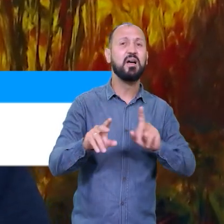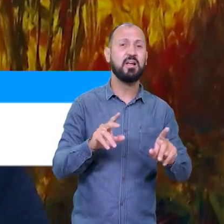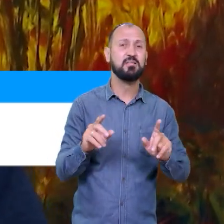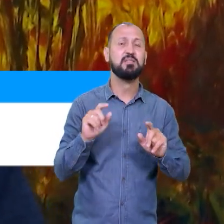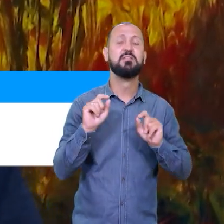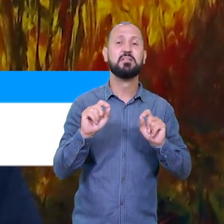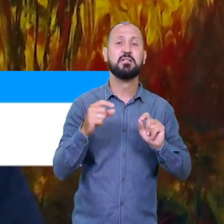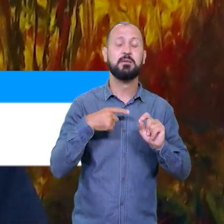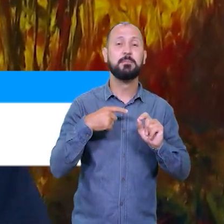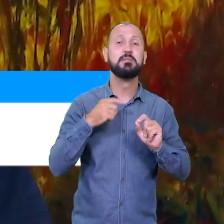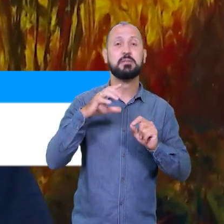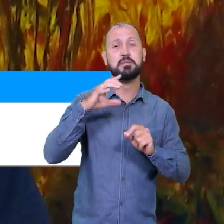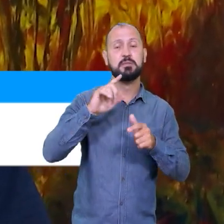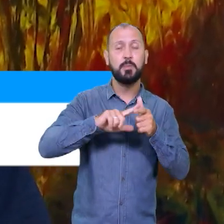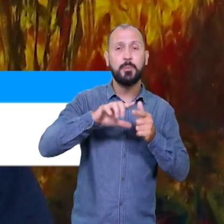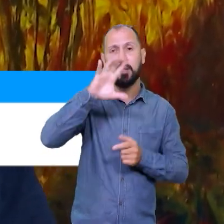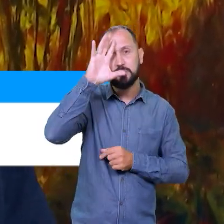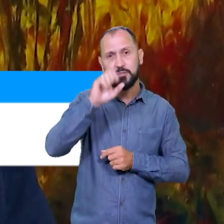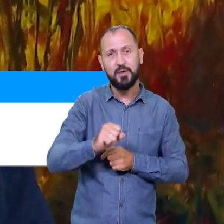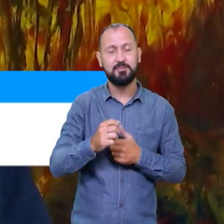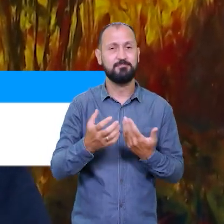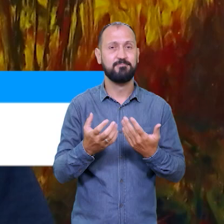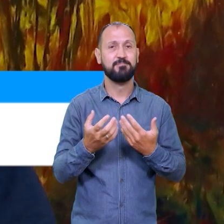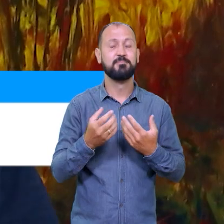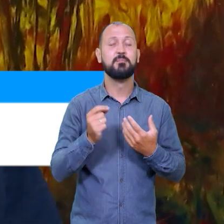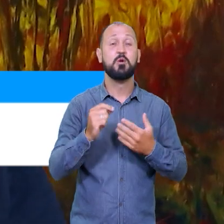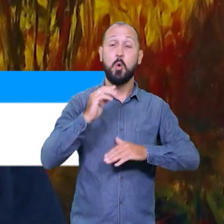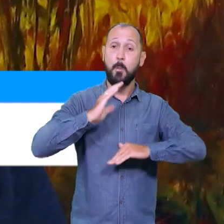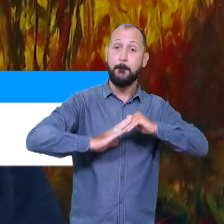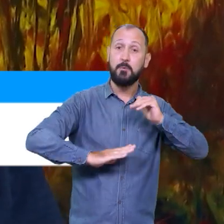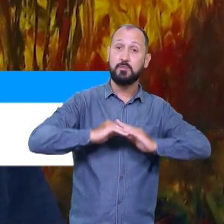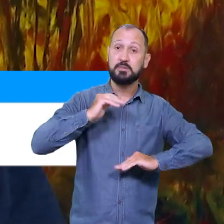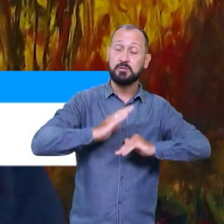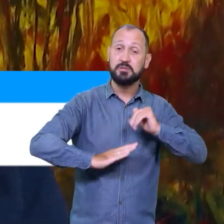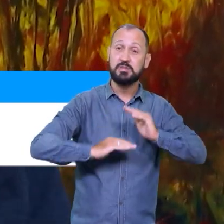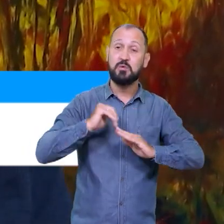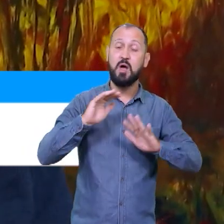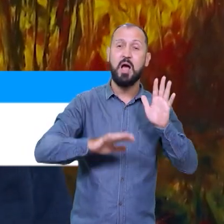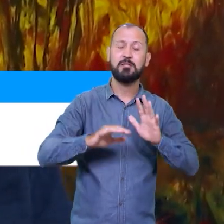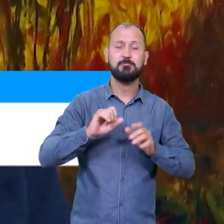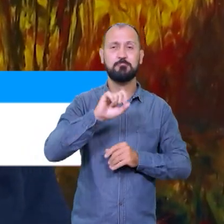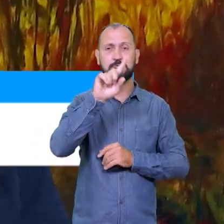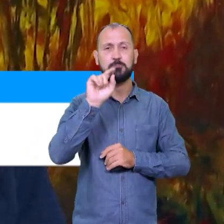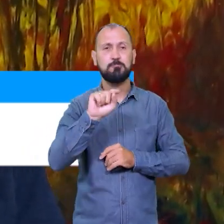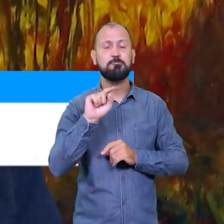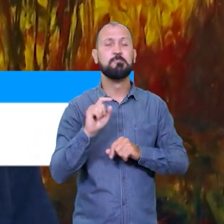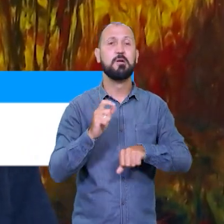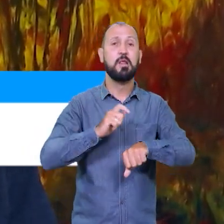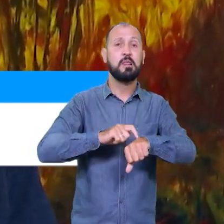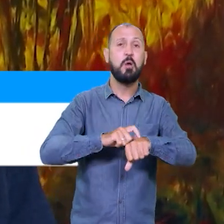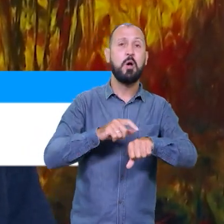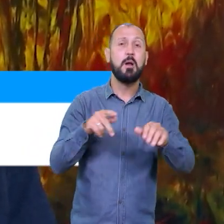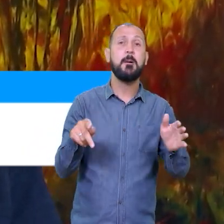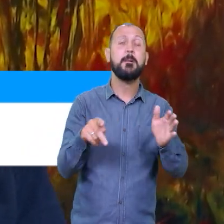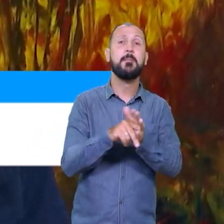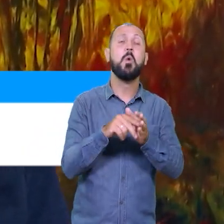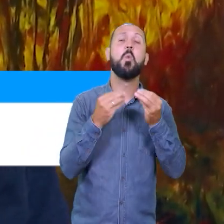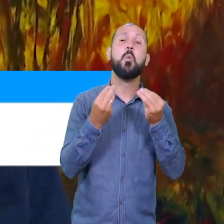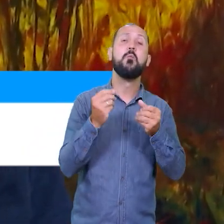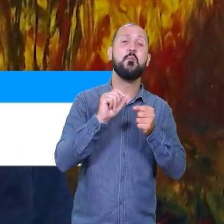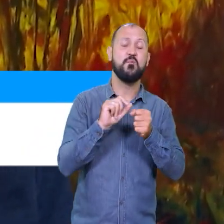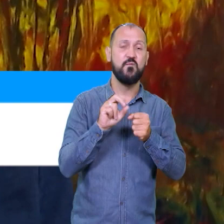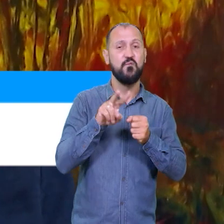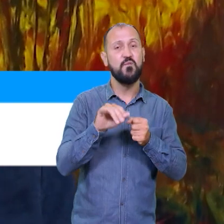muitas diferenças que têm que ser sanadas e os servidores, às vezes, ficam em dúvida. E, nessa